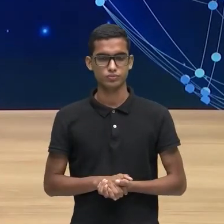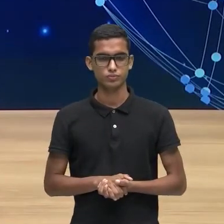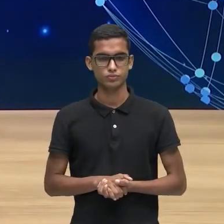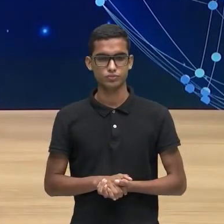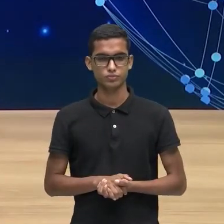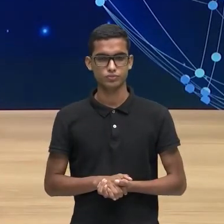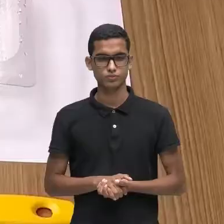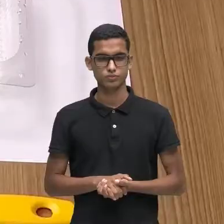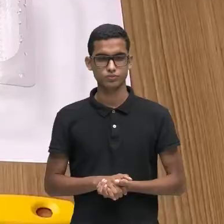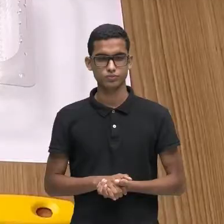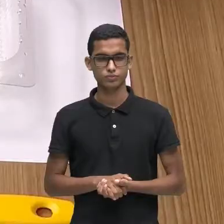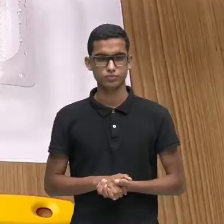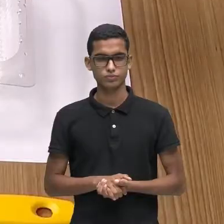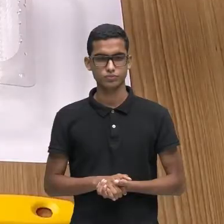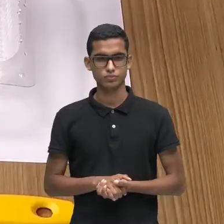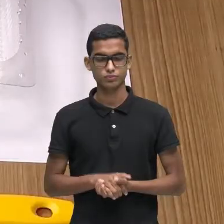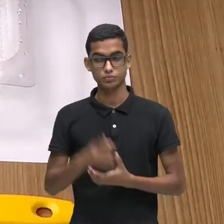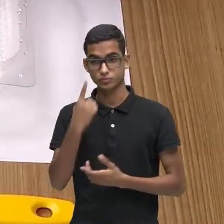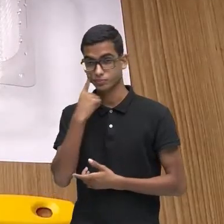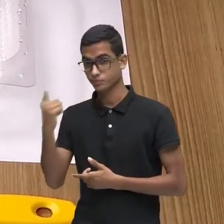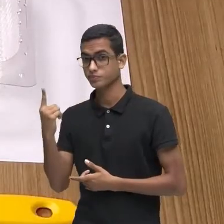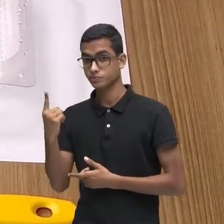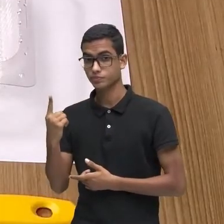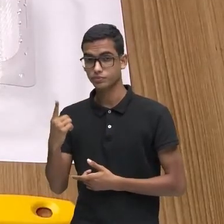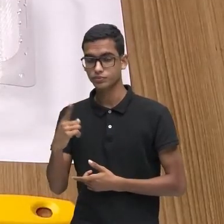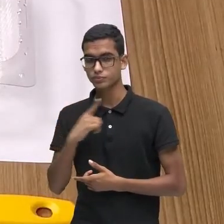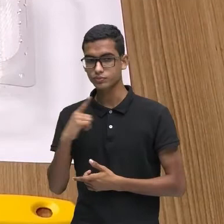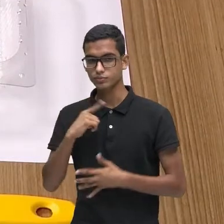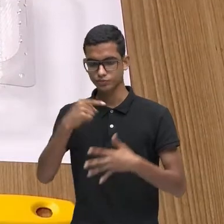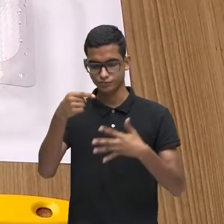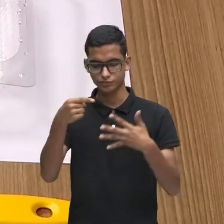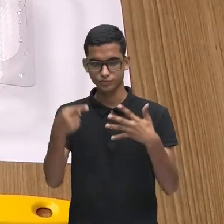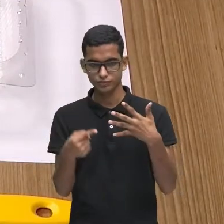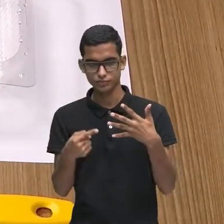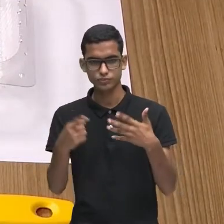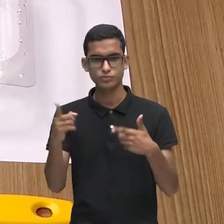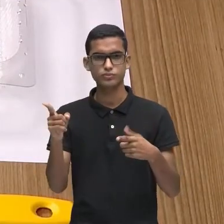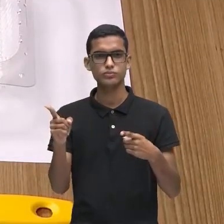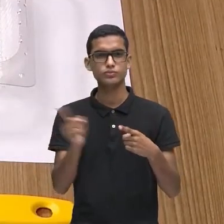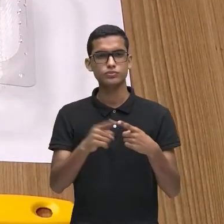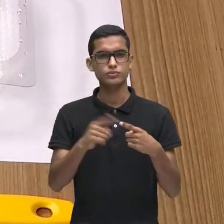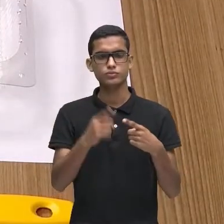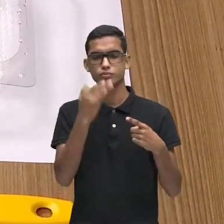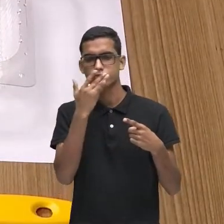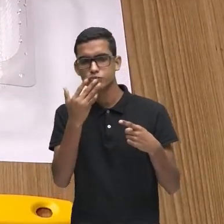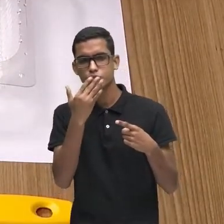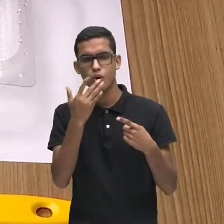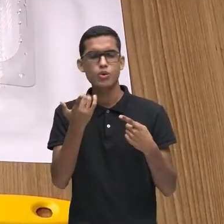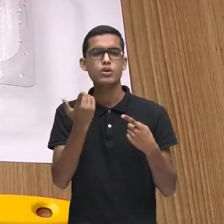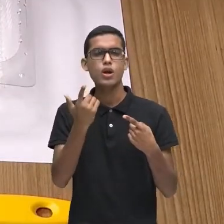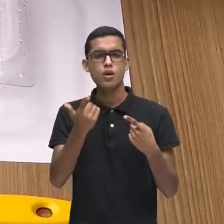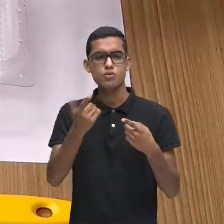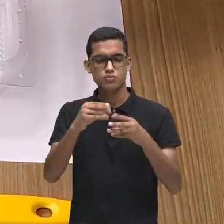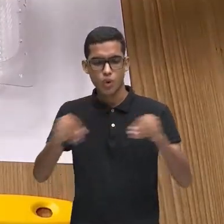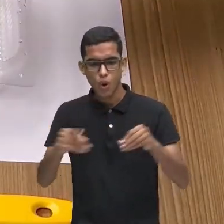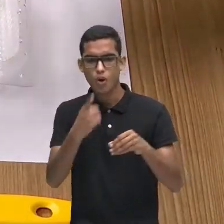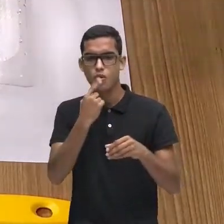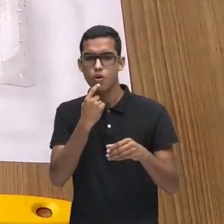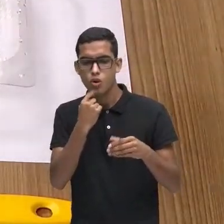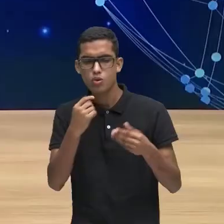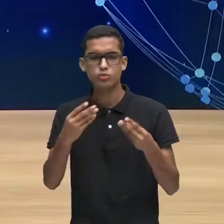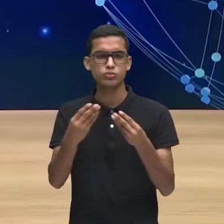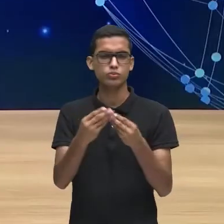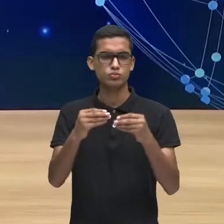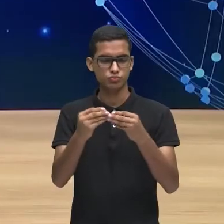ver aqui, nós temos esses elementos que é o coloral, o açafrão, o café e o